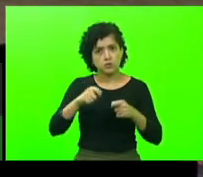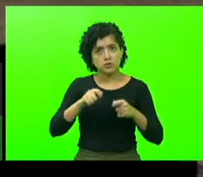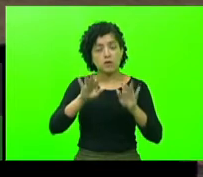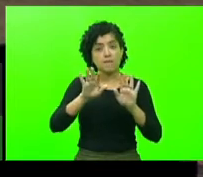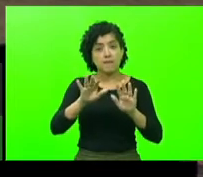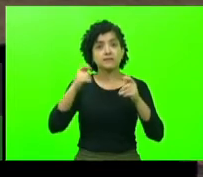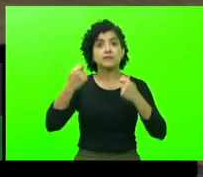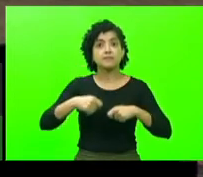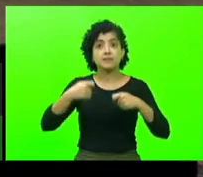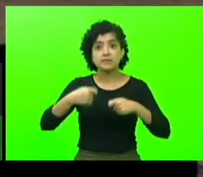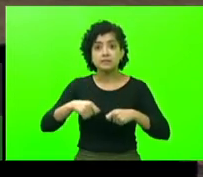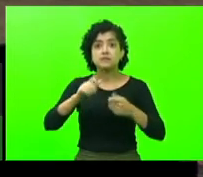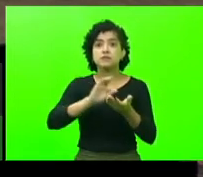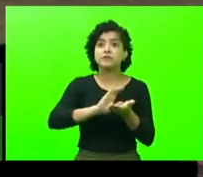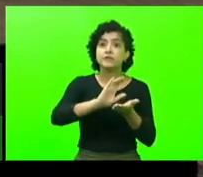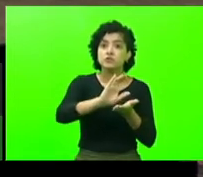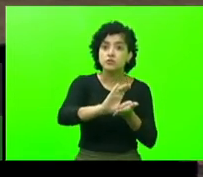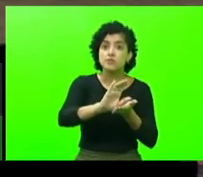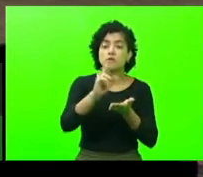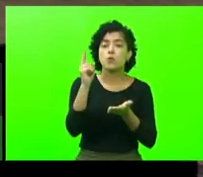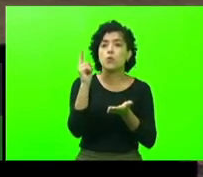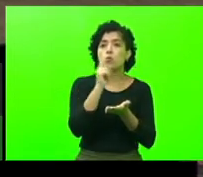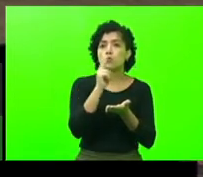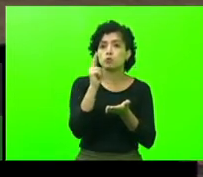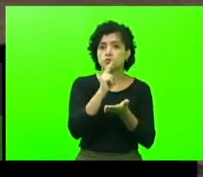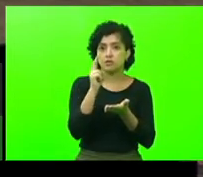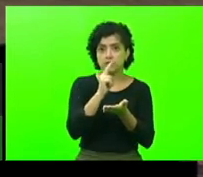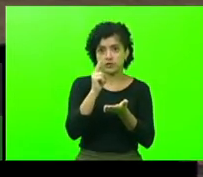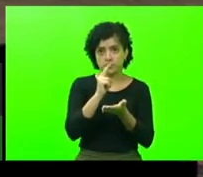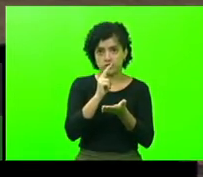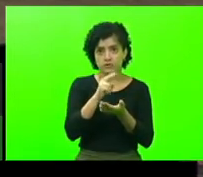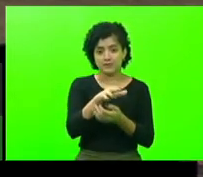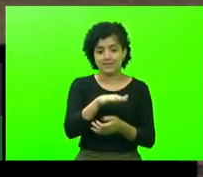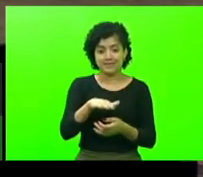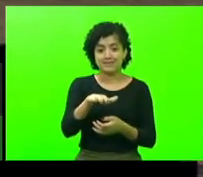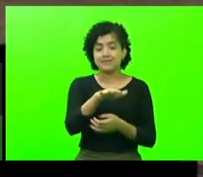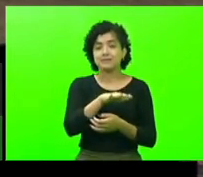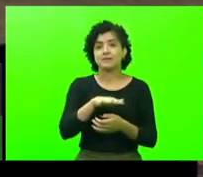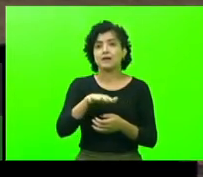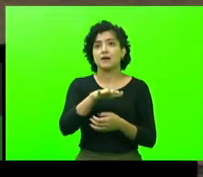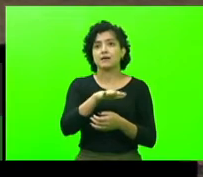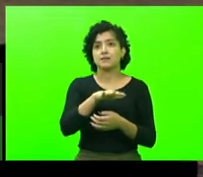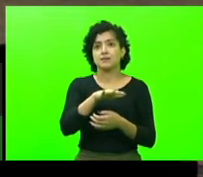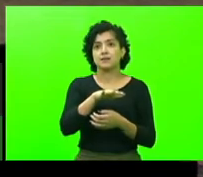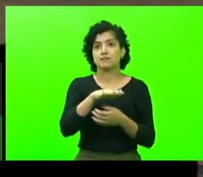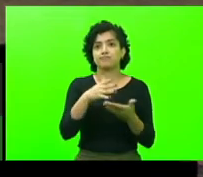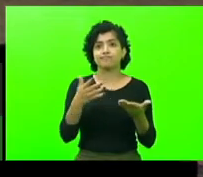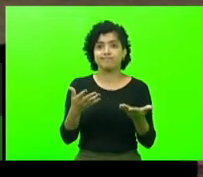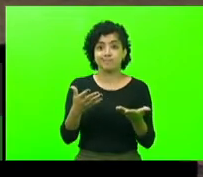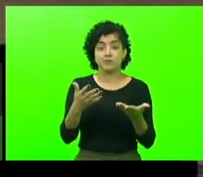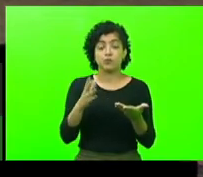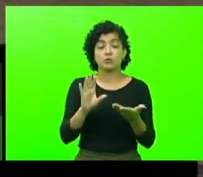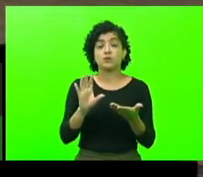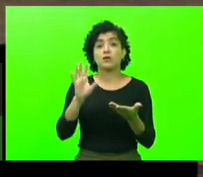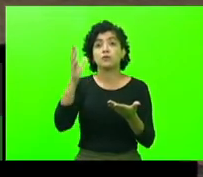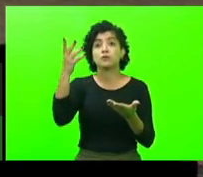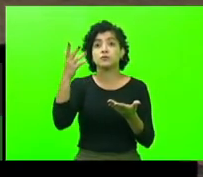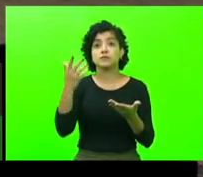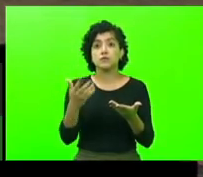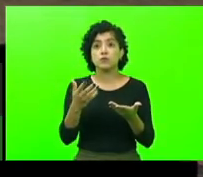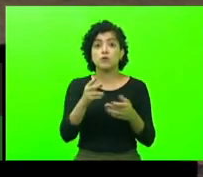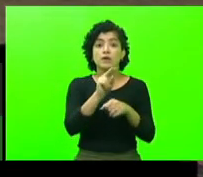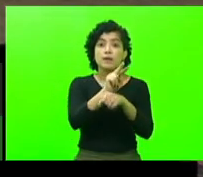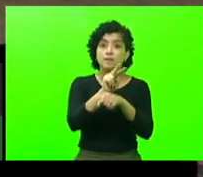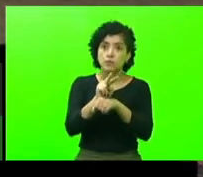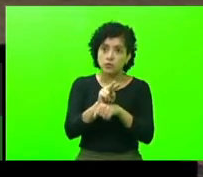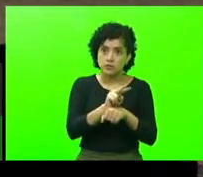preciso fazer investimentos urgentes nesta situação, ou seja, na proteção